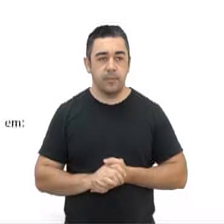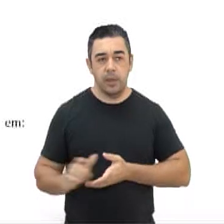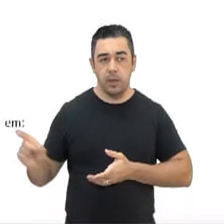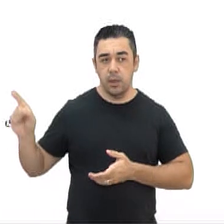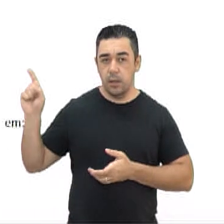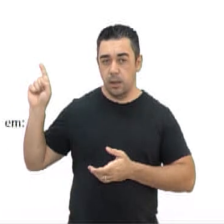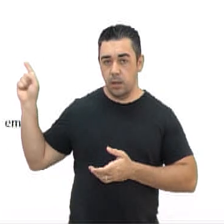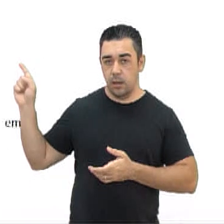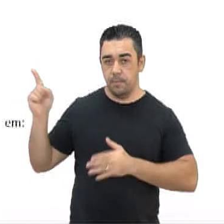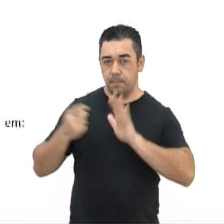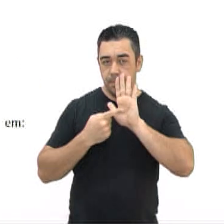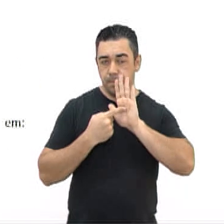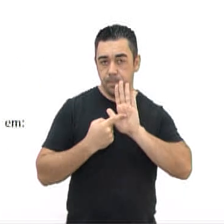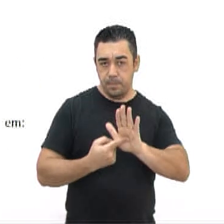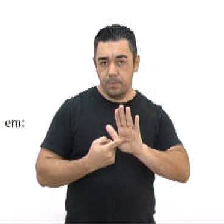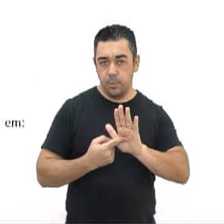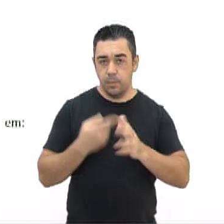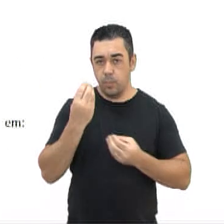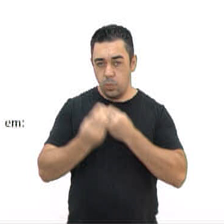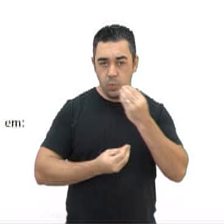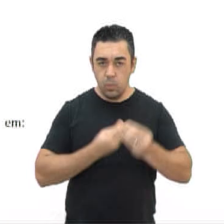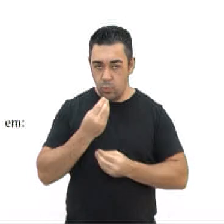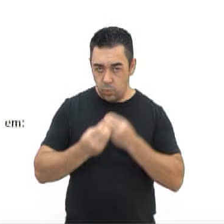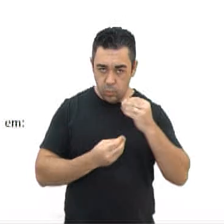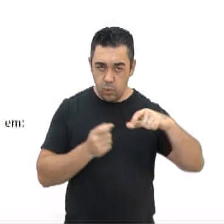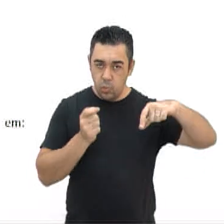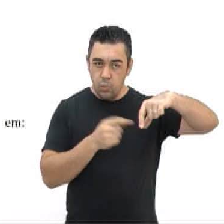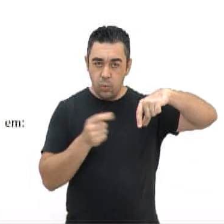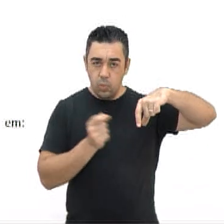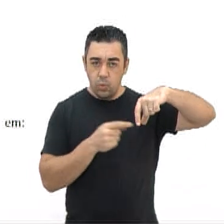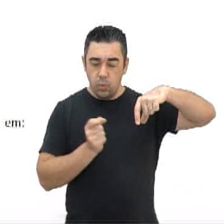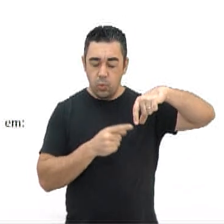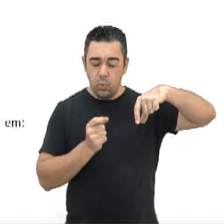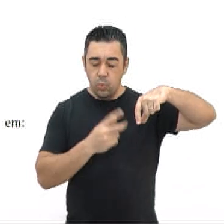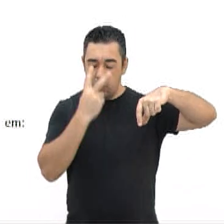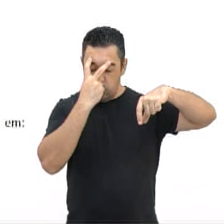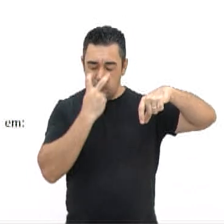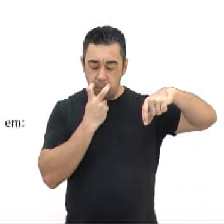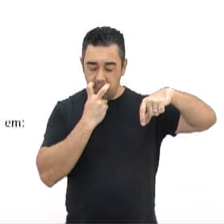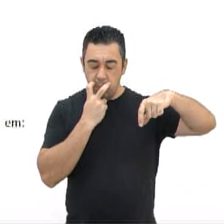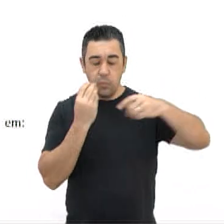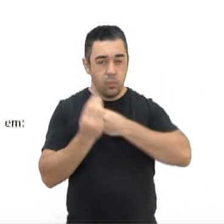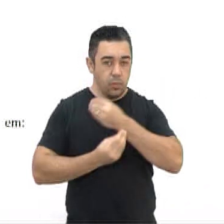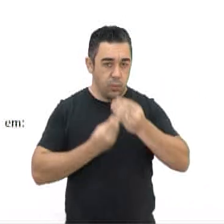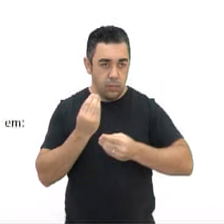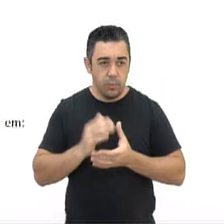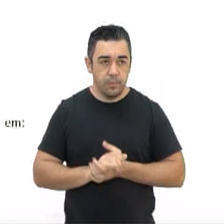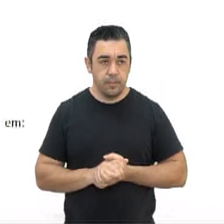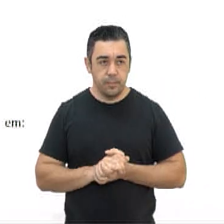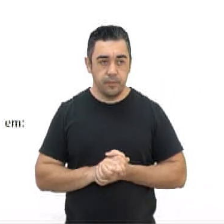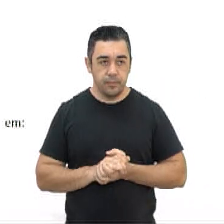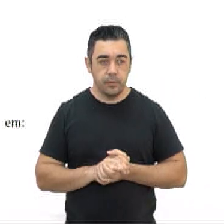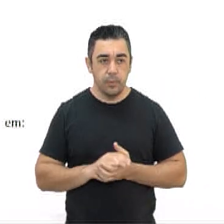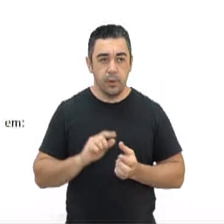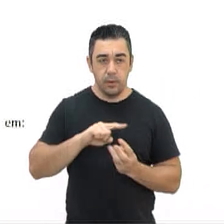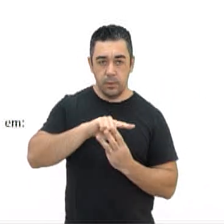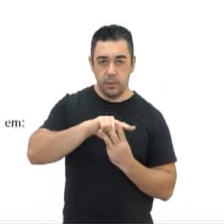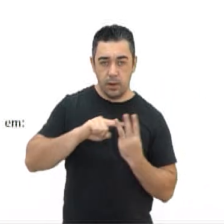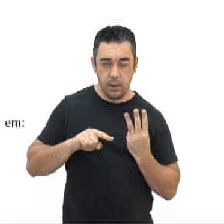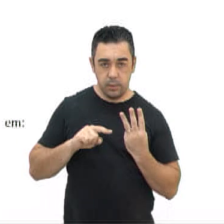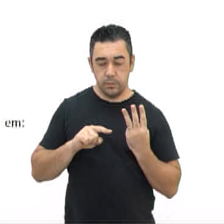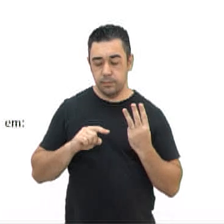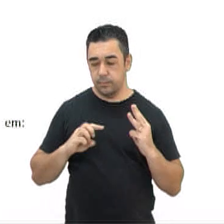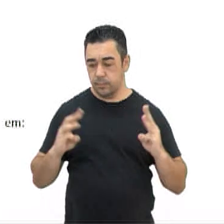Aqui nós temos uma imagem que mostra muito bem um jogo de goalball. Então nós temos 3 atletas de um